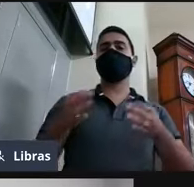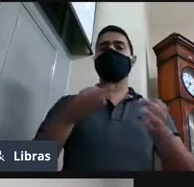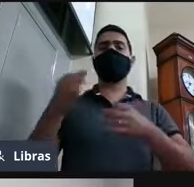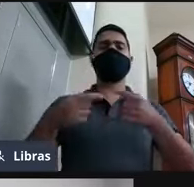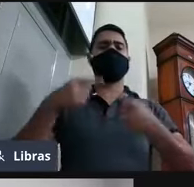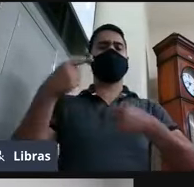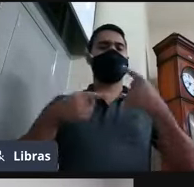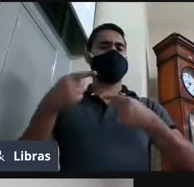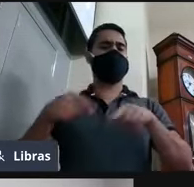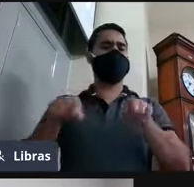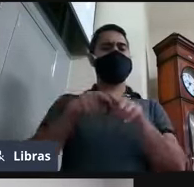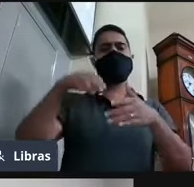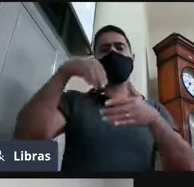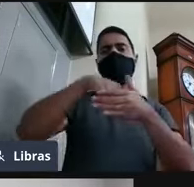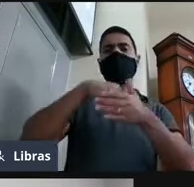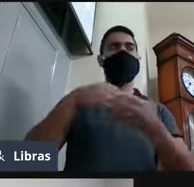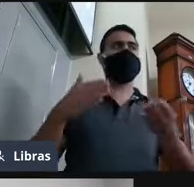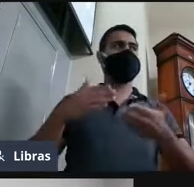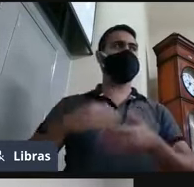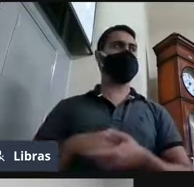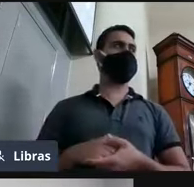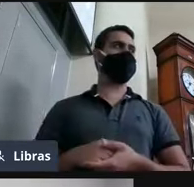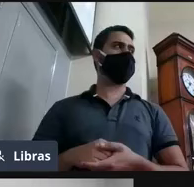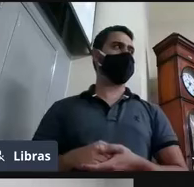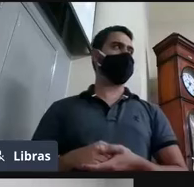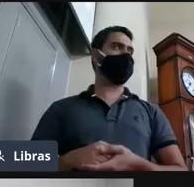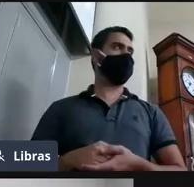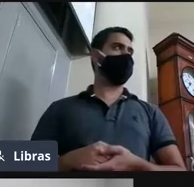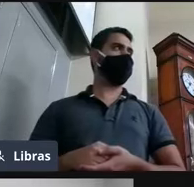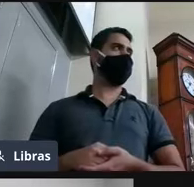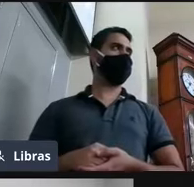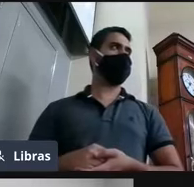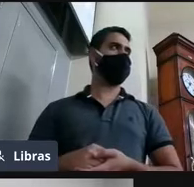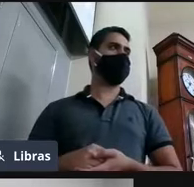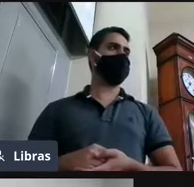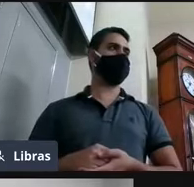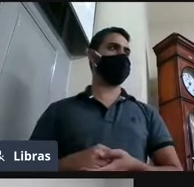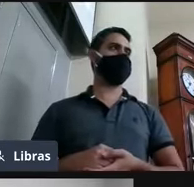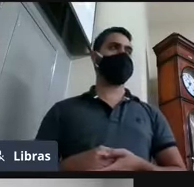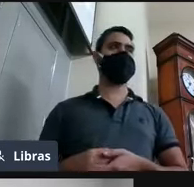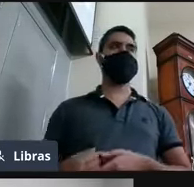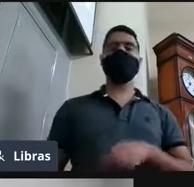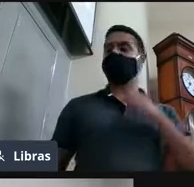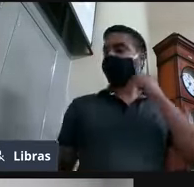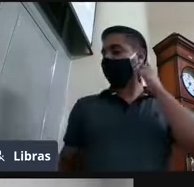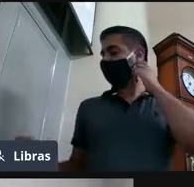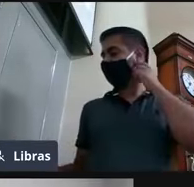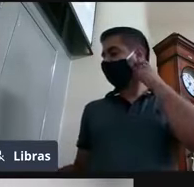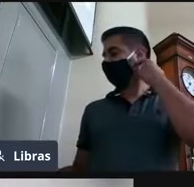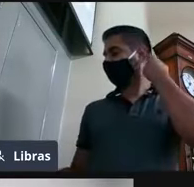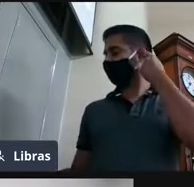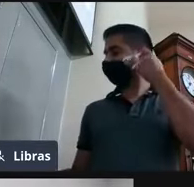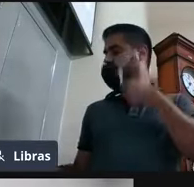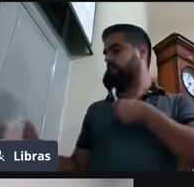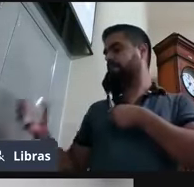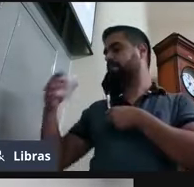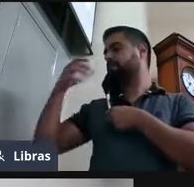discussão única e votação para a ordem do dia. Vamos agora à ordem do dia. Ordem do dia,